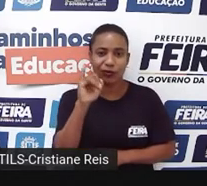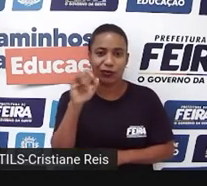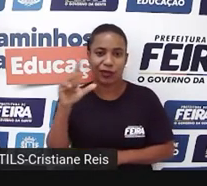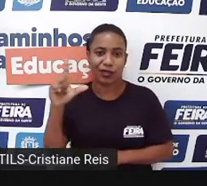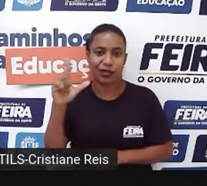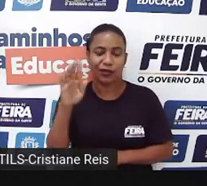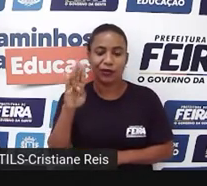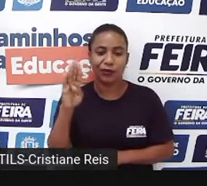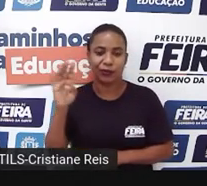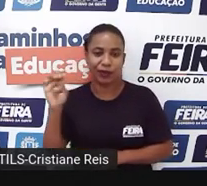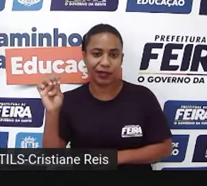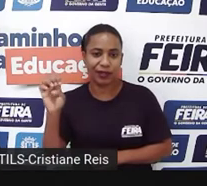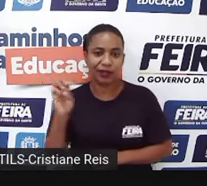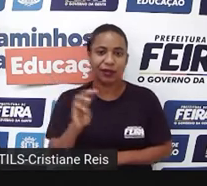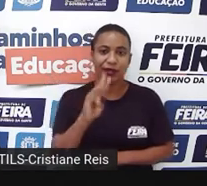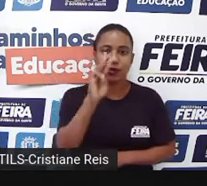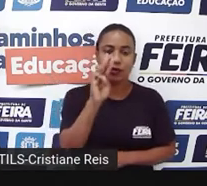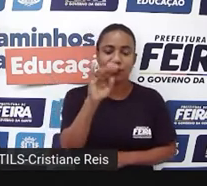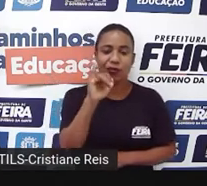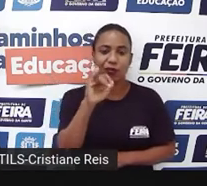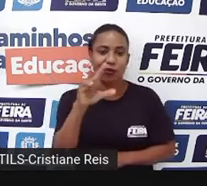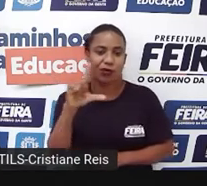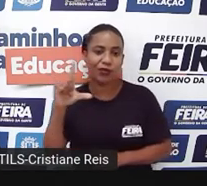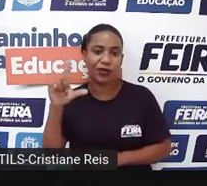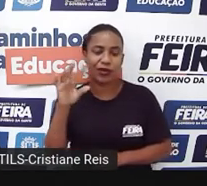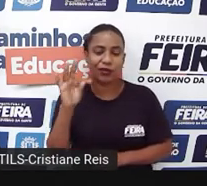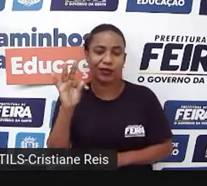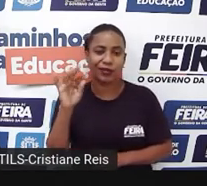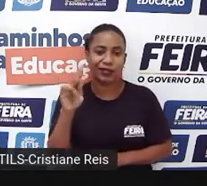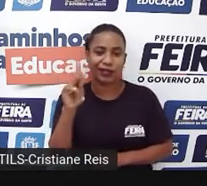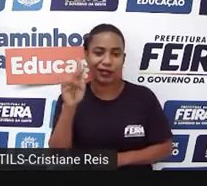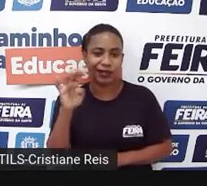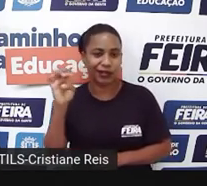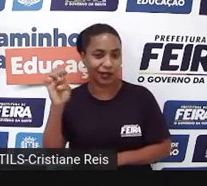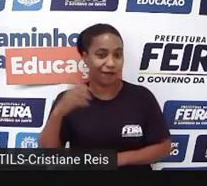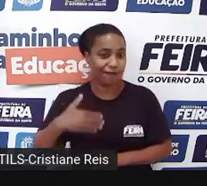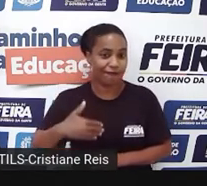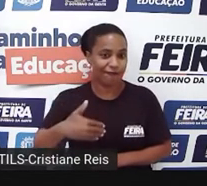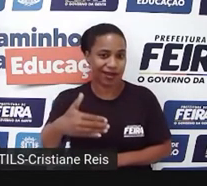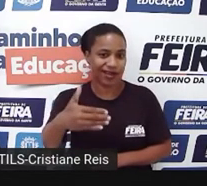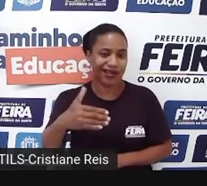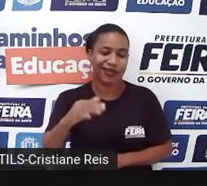lançado. Will take place, acontecerá.